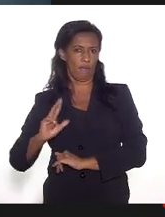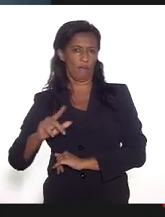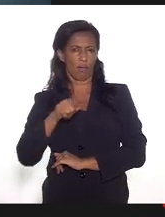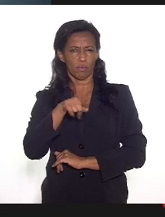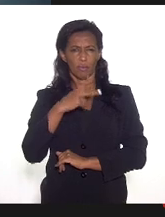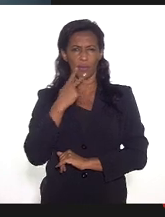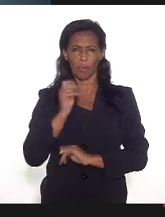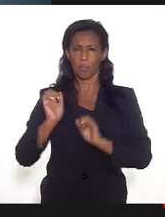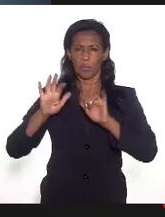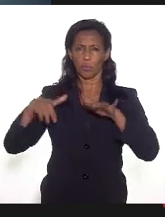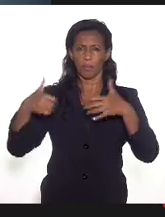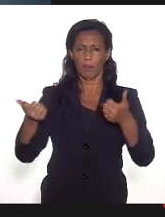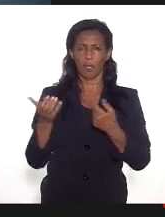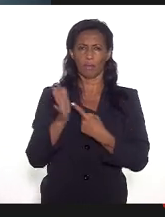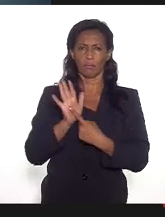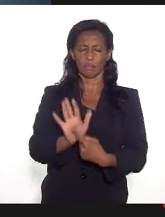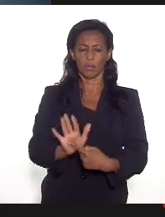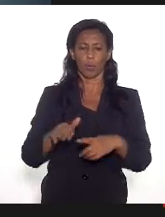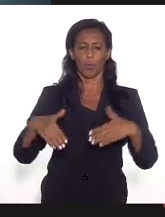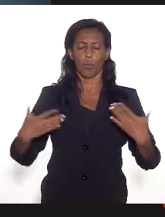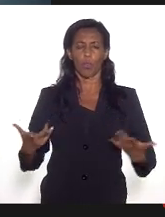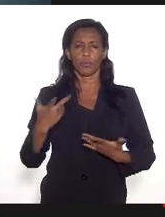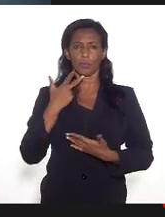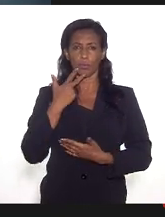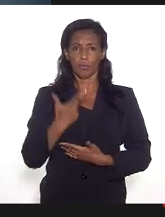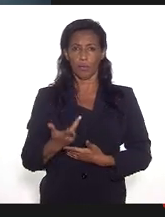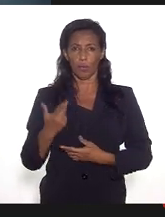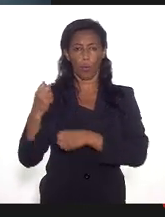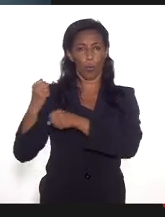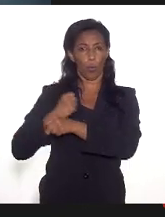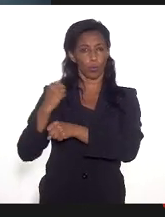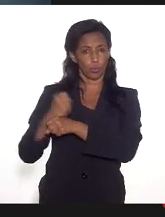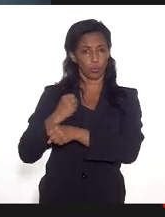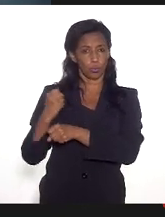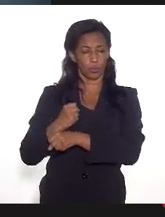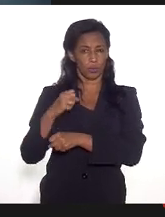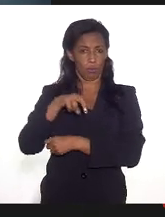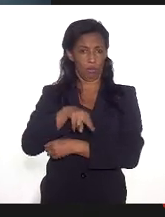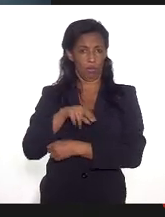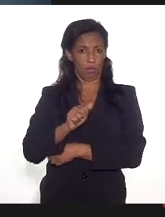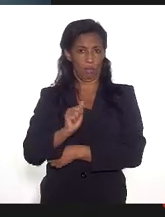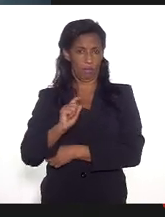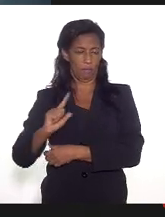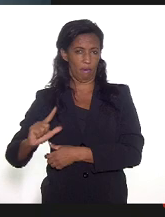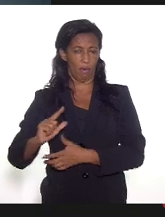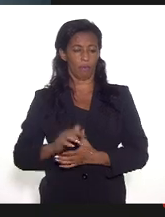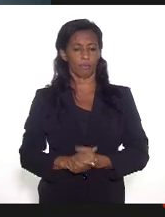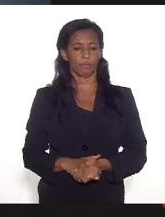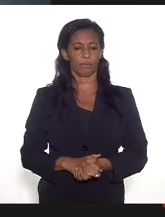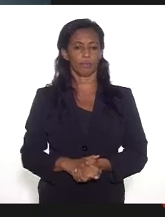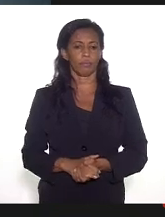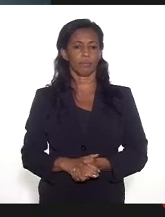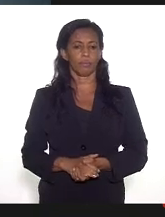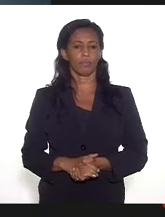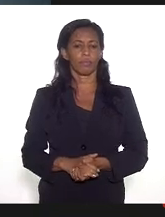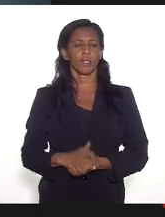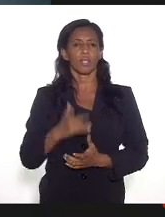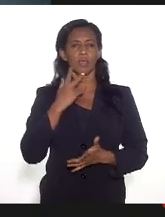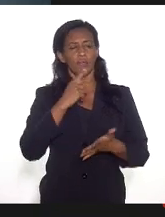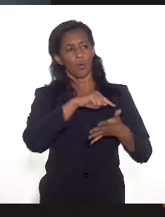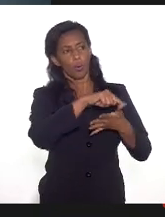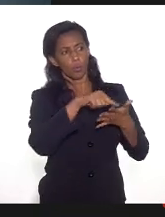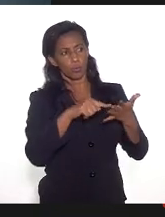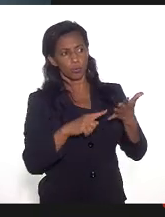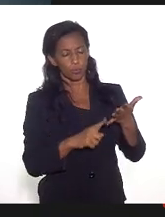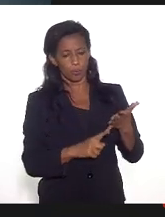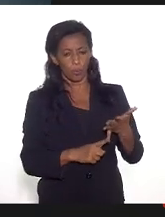na sua apresentação, almirante, quando o senhor destacou a construção e a reparação naval, e elencou alguns itens,